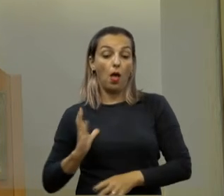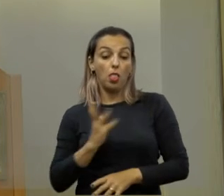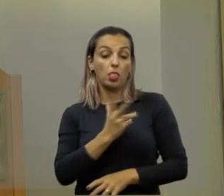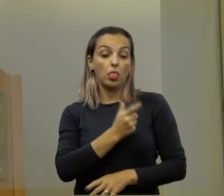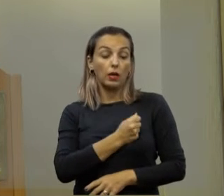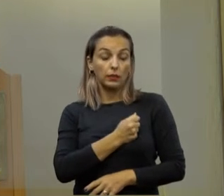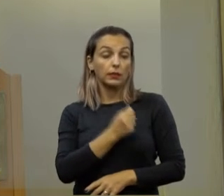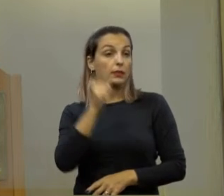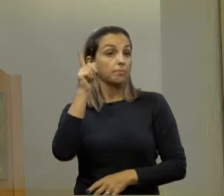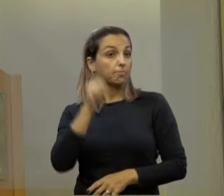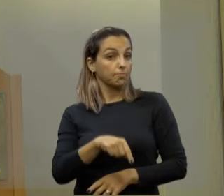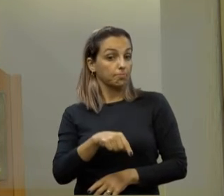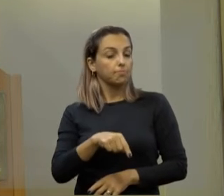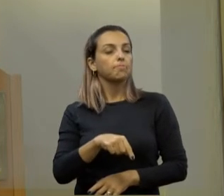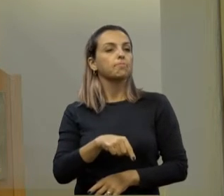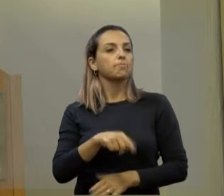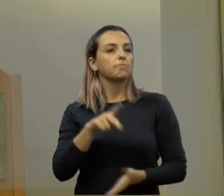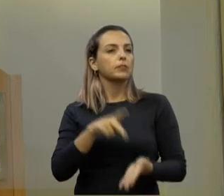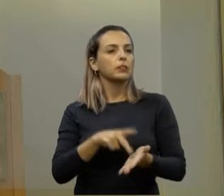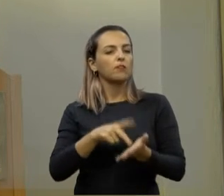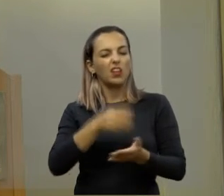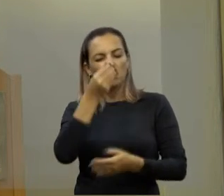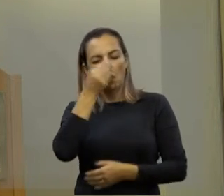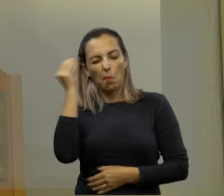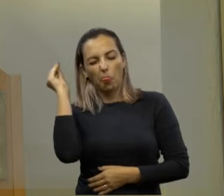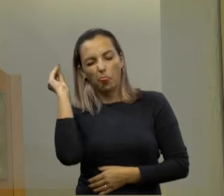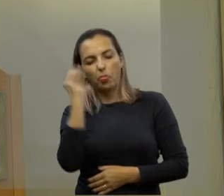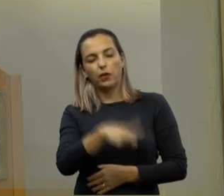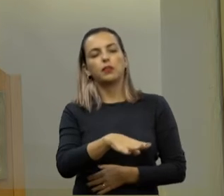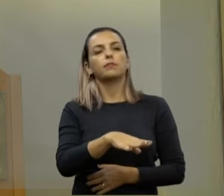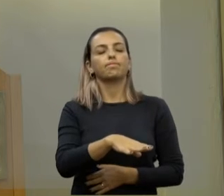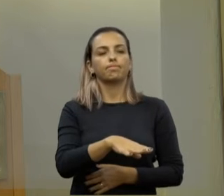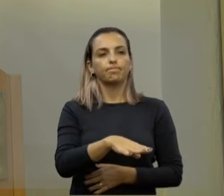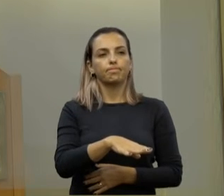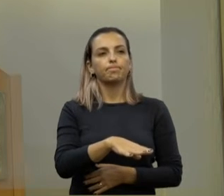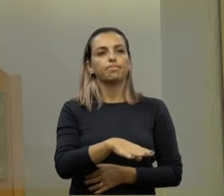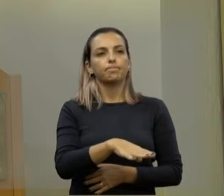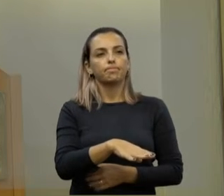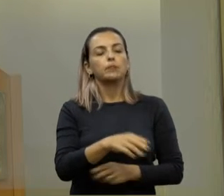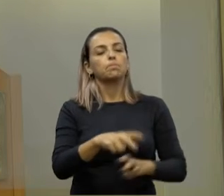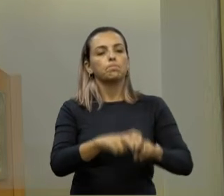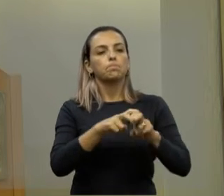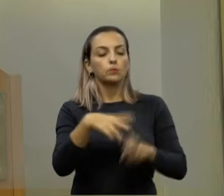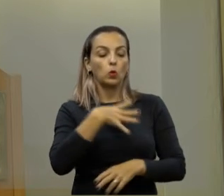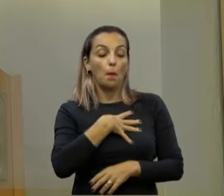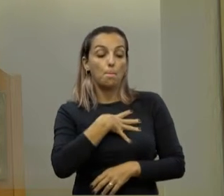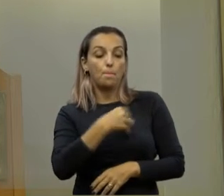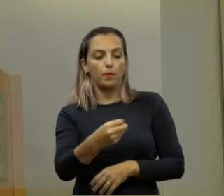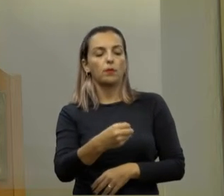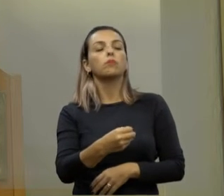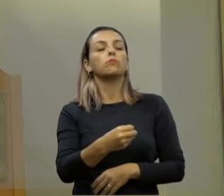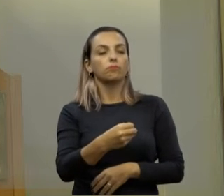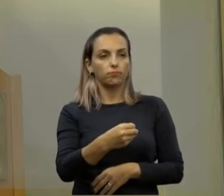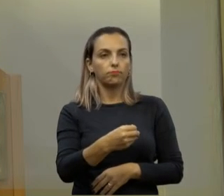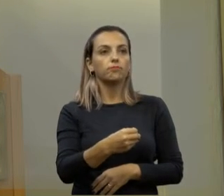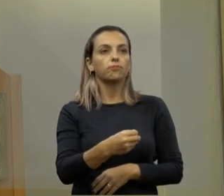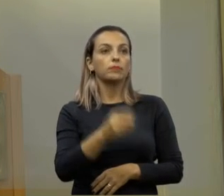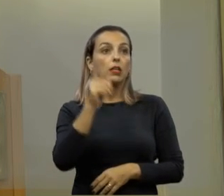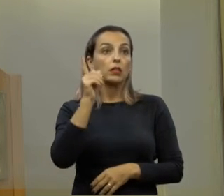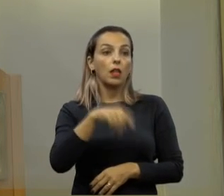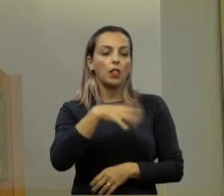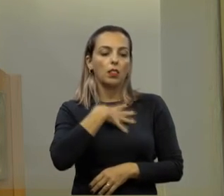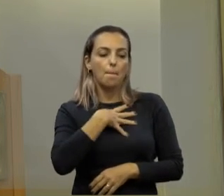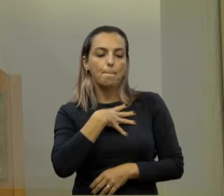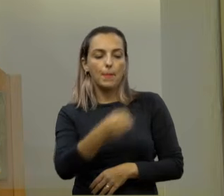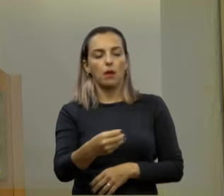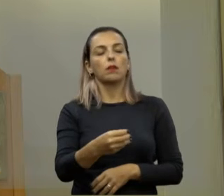totalmente é desprezada e infelizmente acaba cometendo esse tipo de ato e que